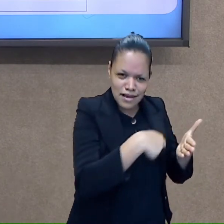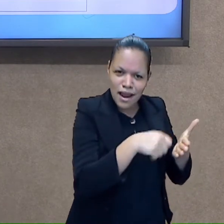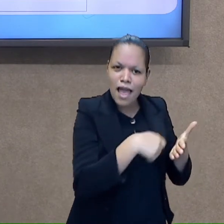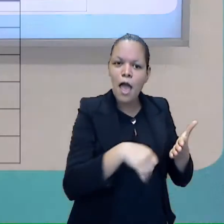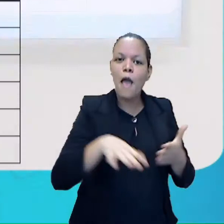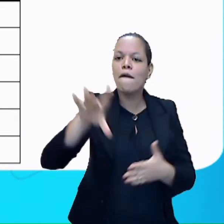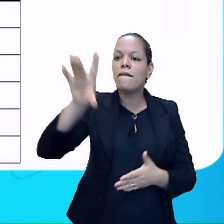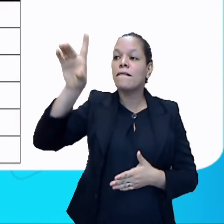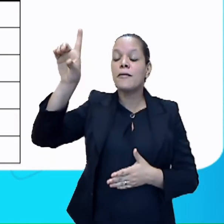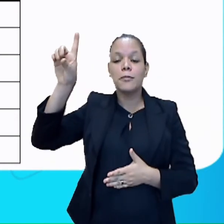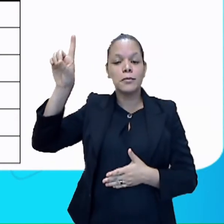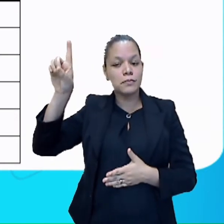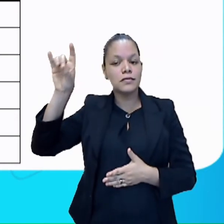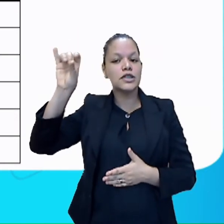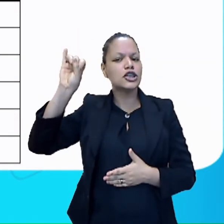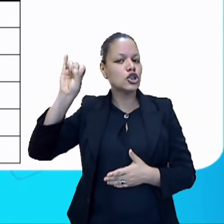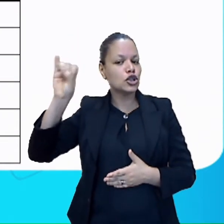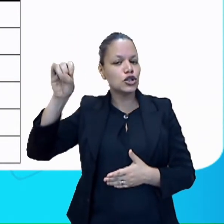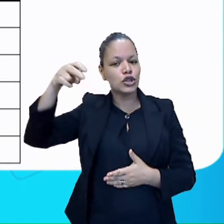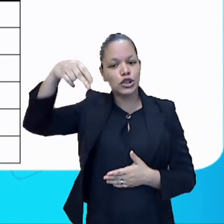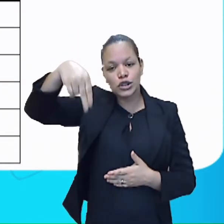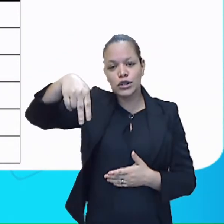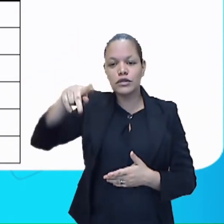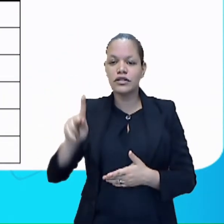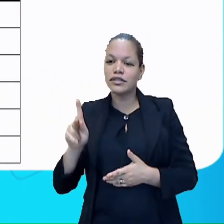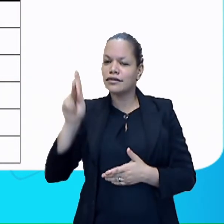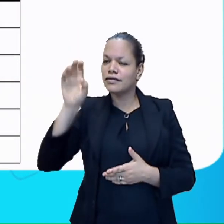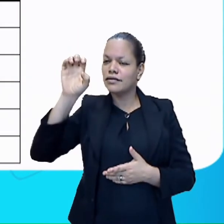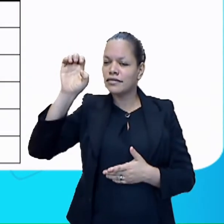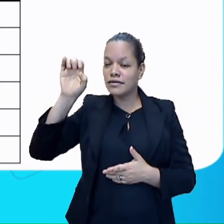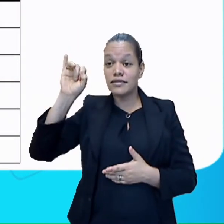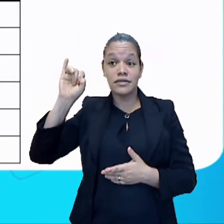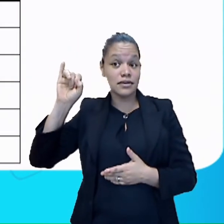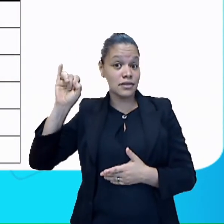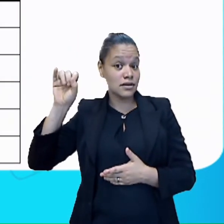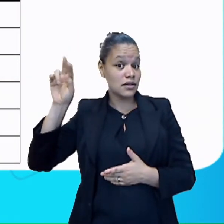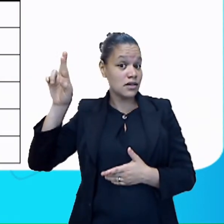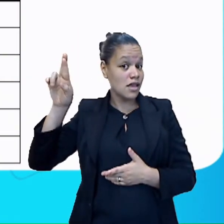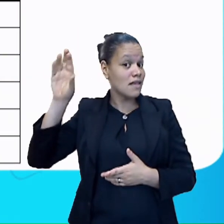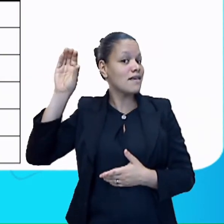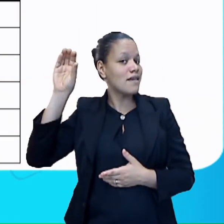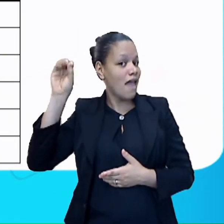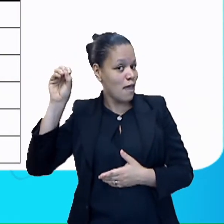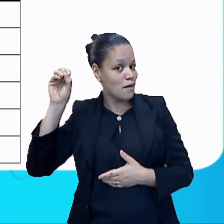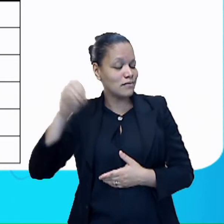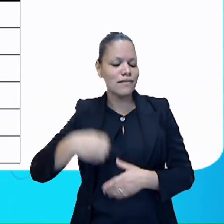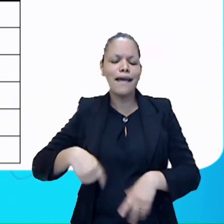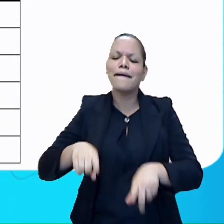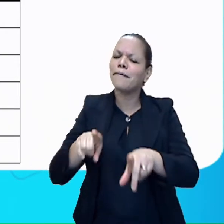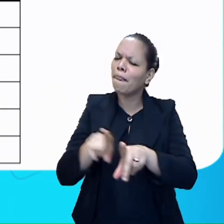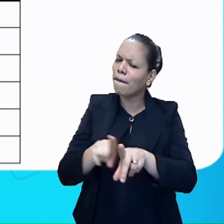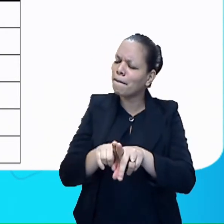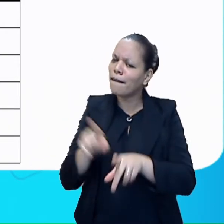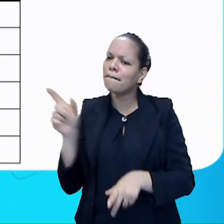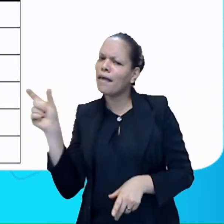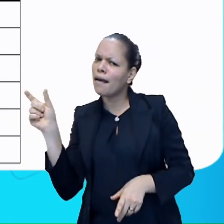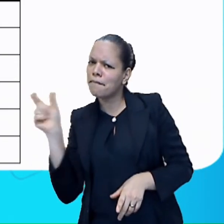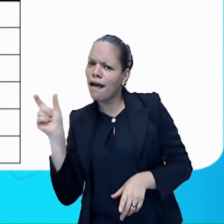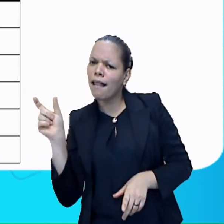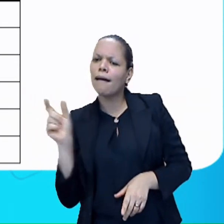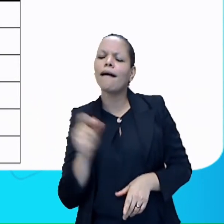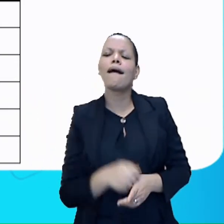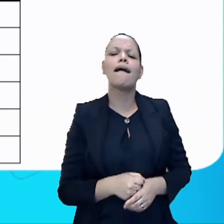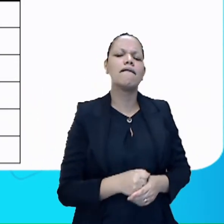Dinheiro, termina com a vogal O. E também escada, que também é a mesma forma que a gente fez